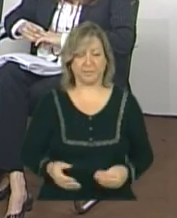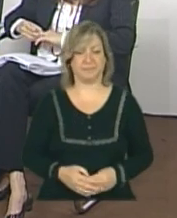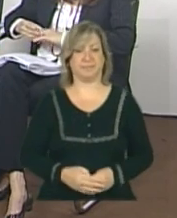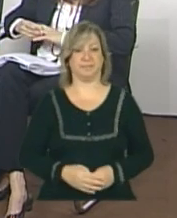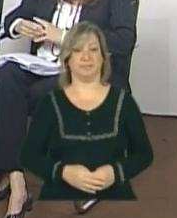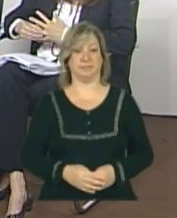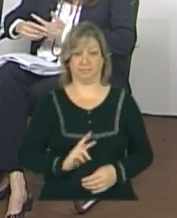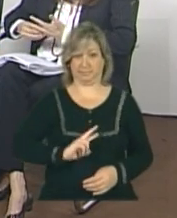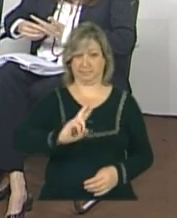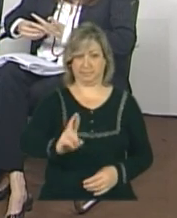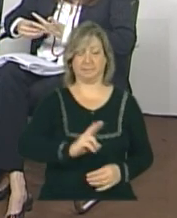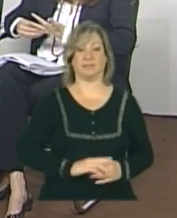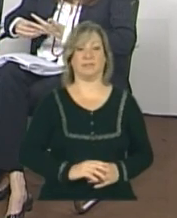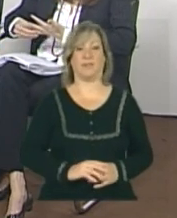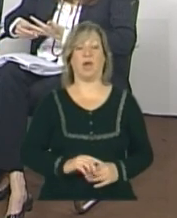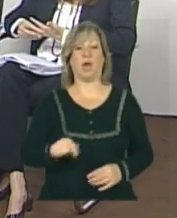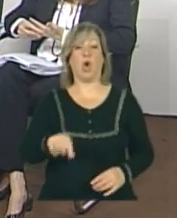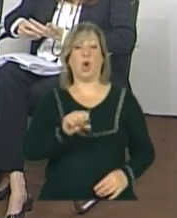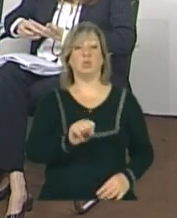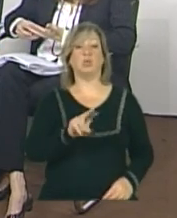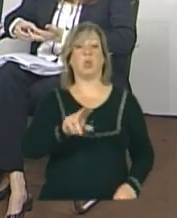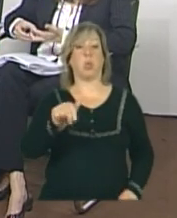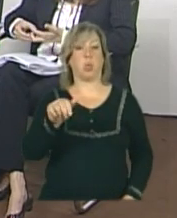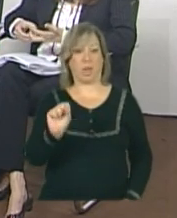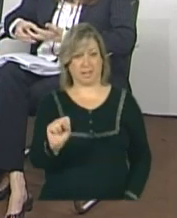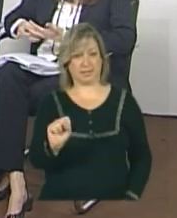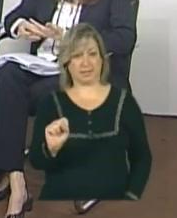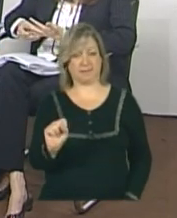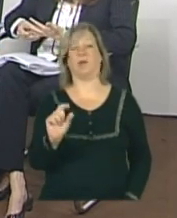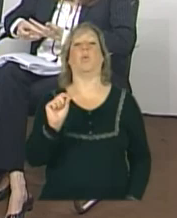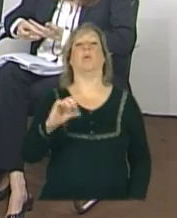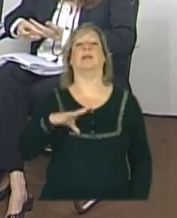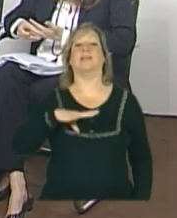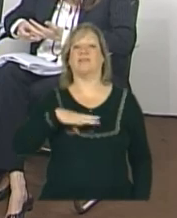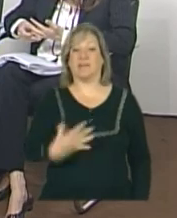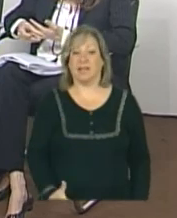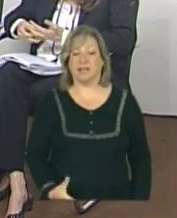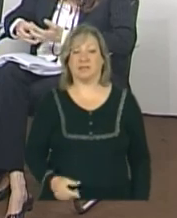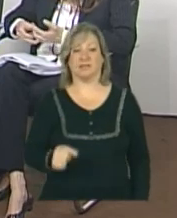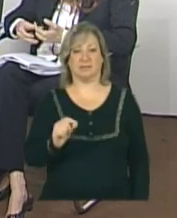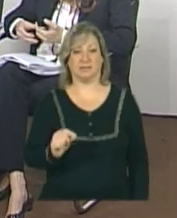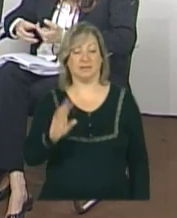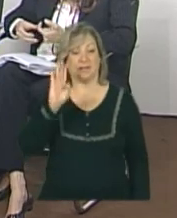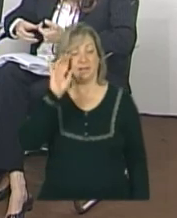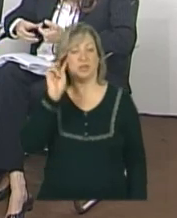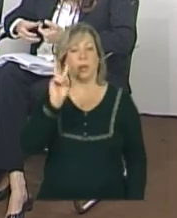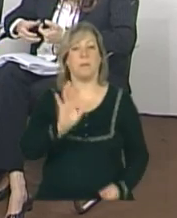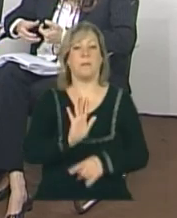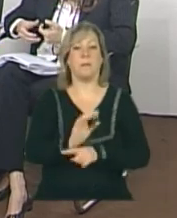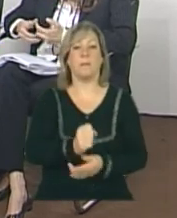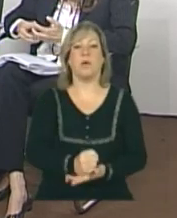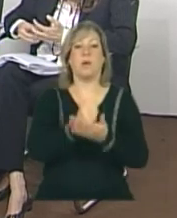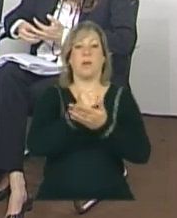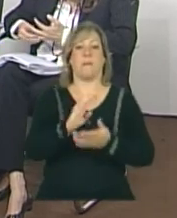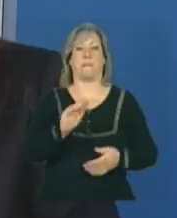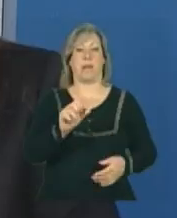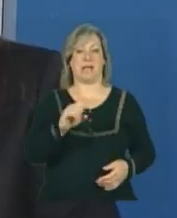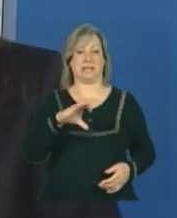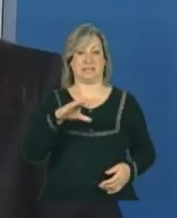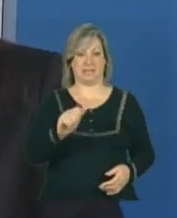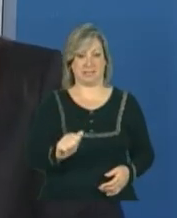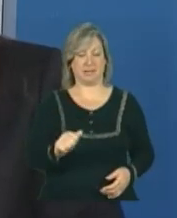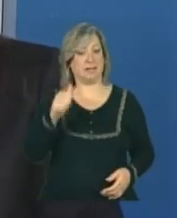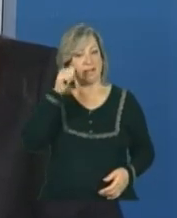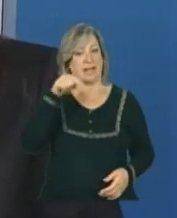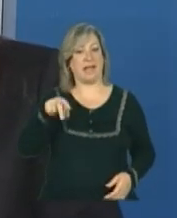o desafio do SUAS hoje, e aí eu estou falando muito especificamente da proteção básica, a Valéria já falou, né, no bloco de